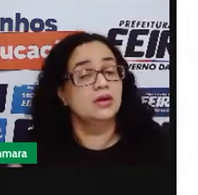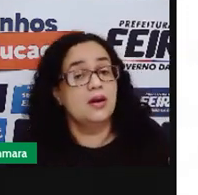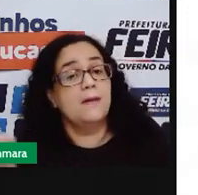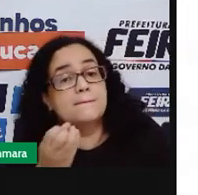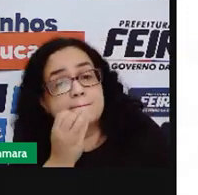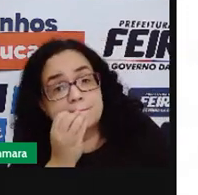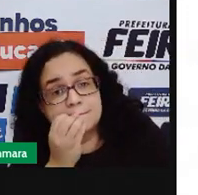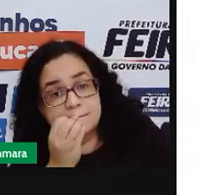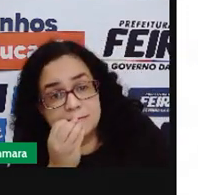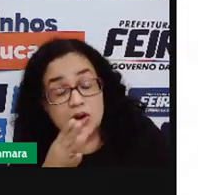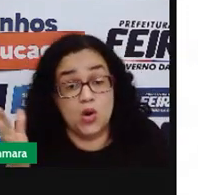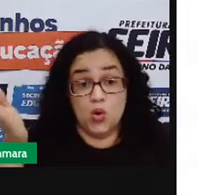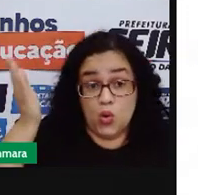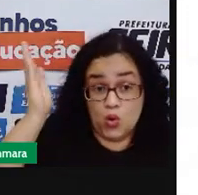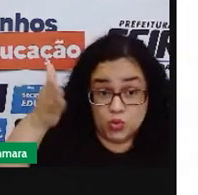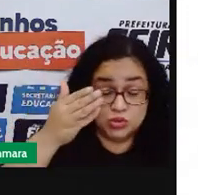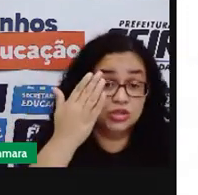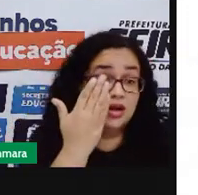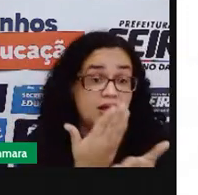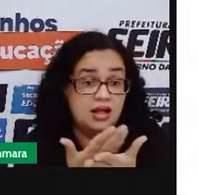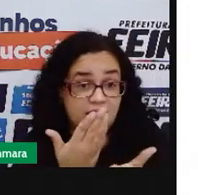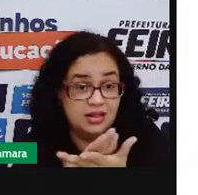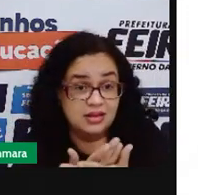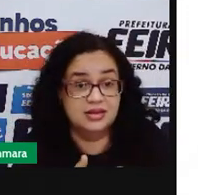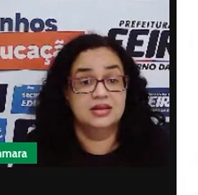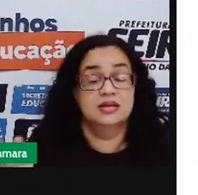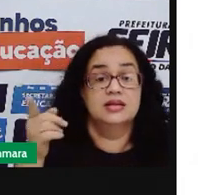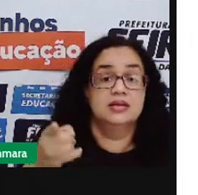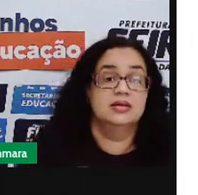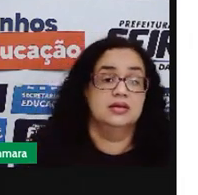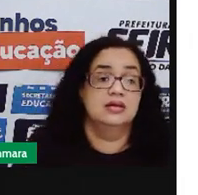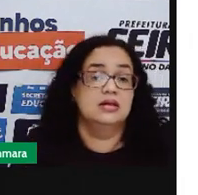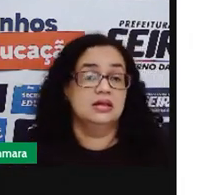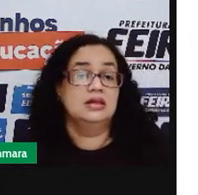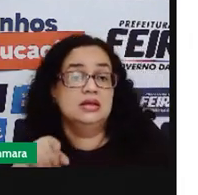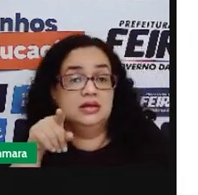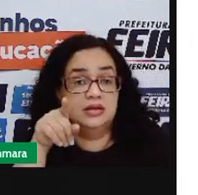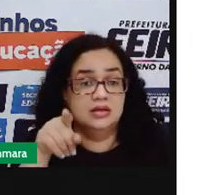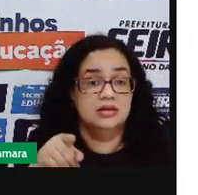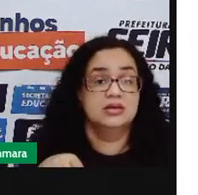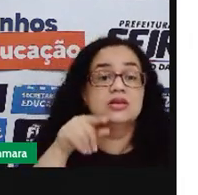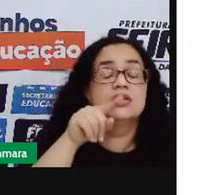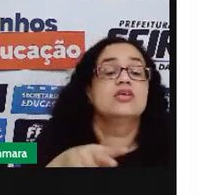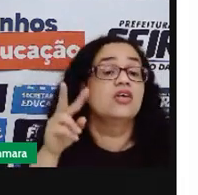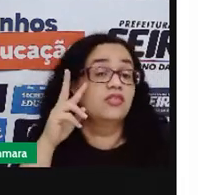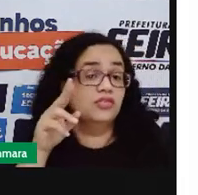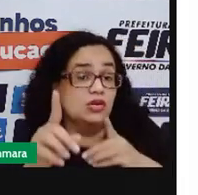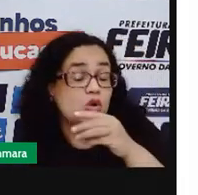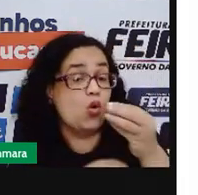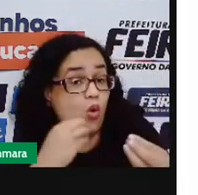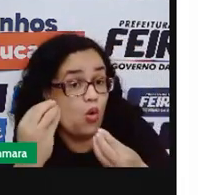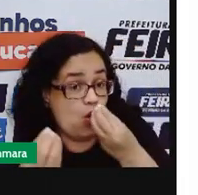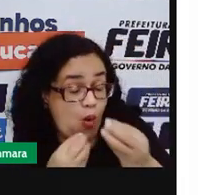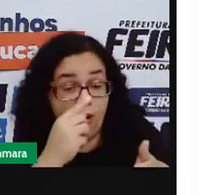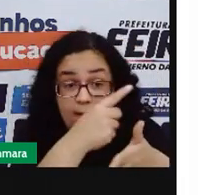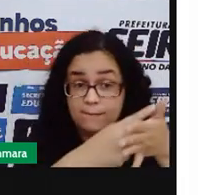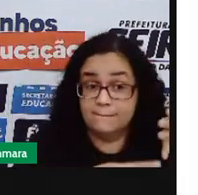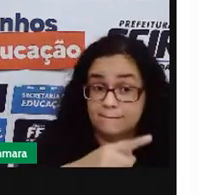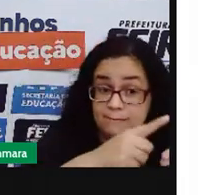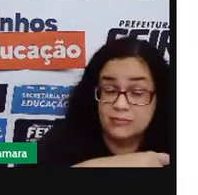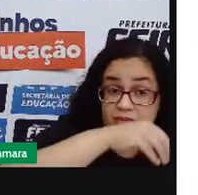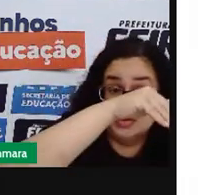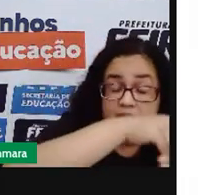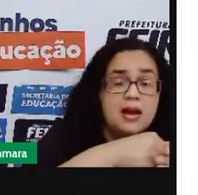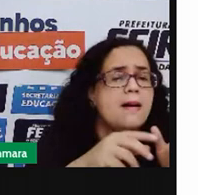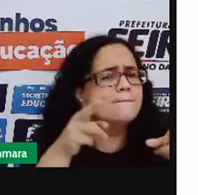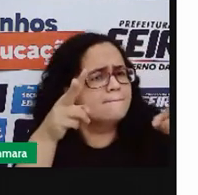Bom, turma, hoje a aula foi aí. Dessa forma, você descobriu como eram as eleições,